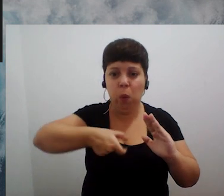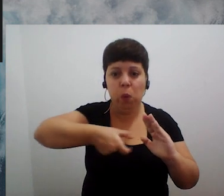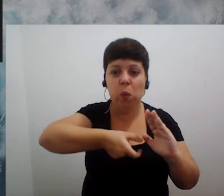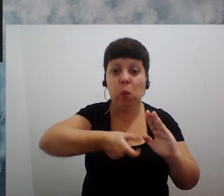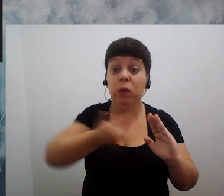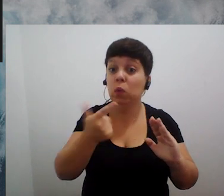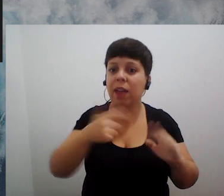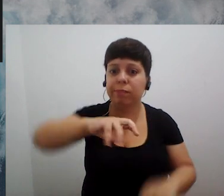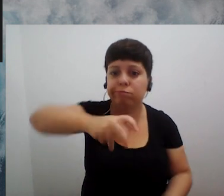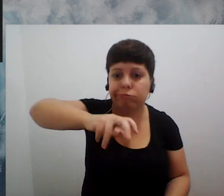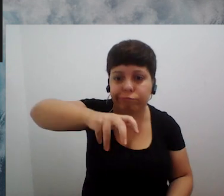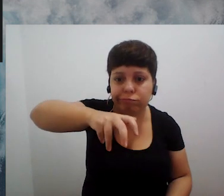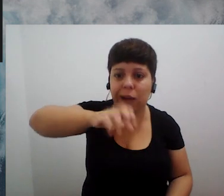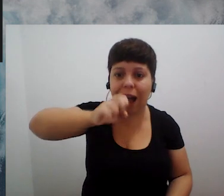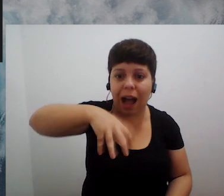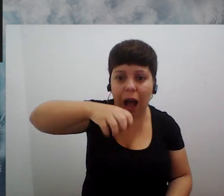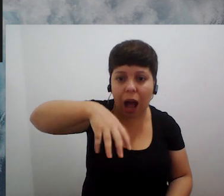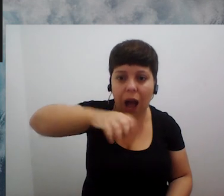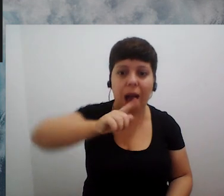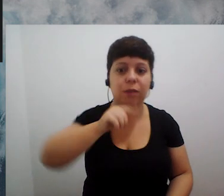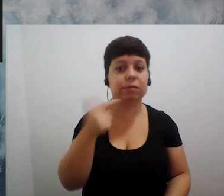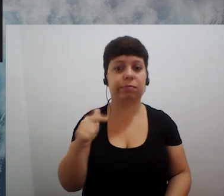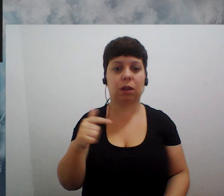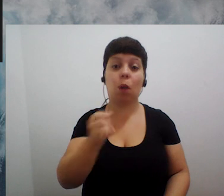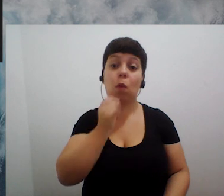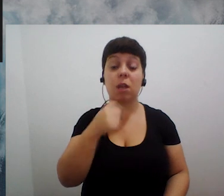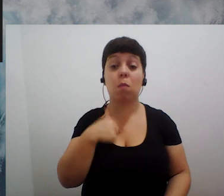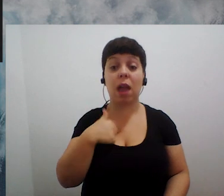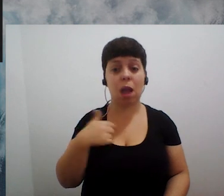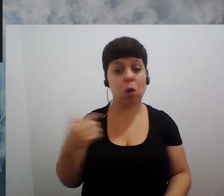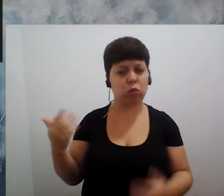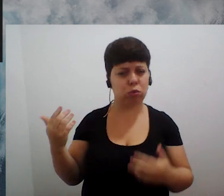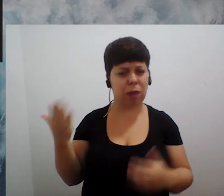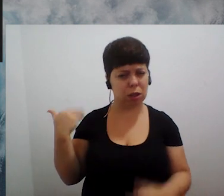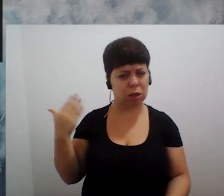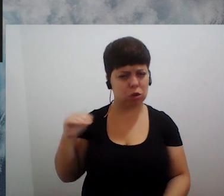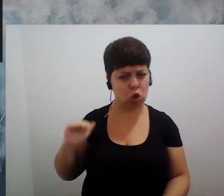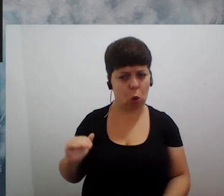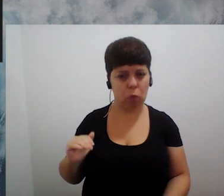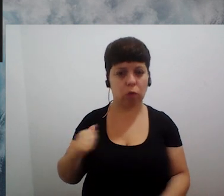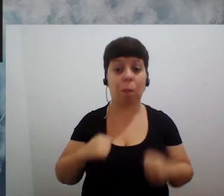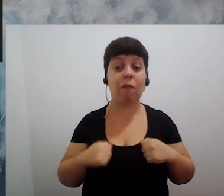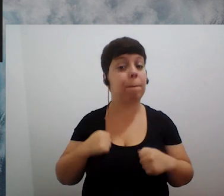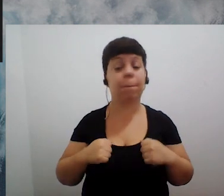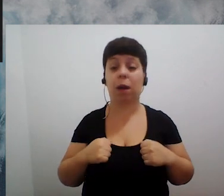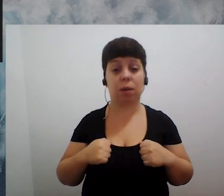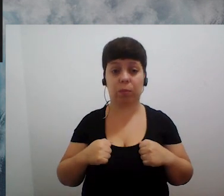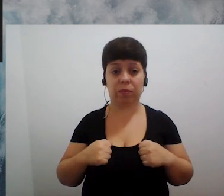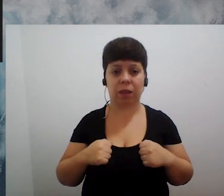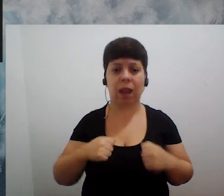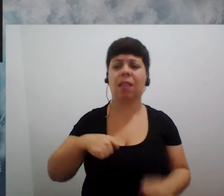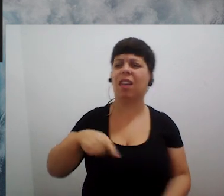água, tem muitas pessoas... Assim, eu, por exemplo, quando eu era mais novo, eu tomava banho ali embaixo